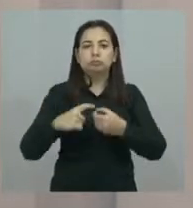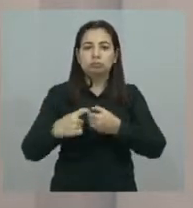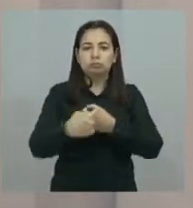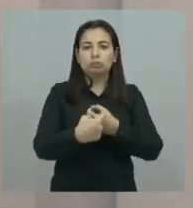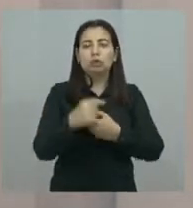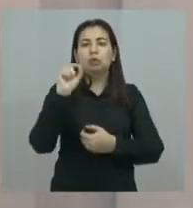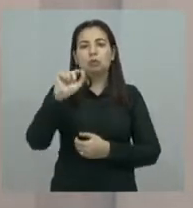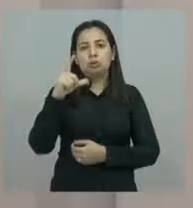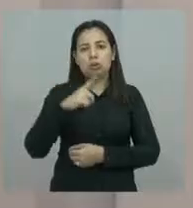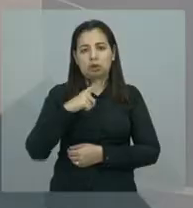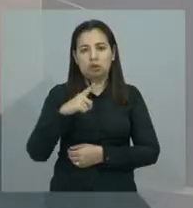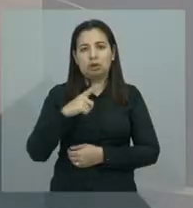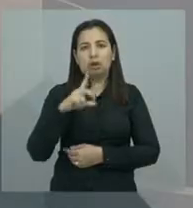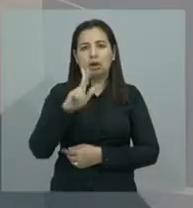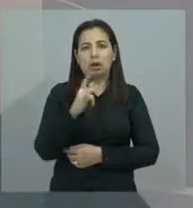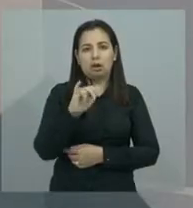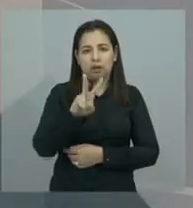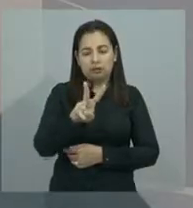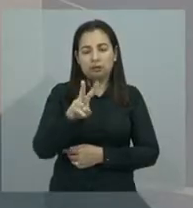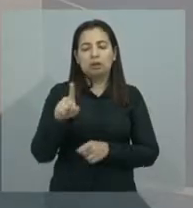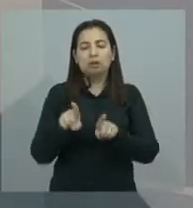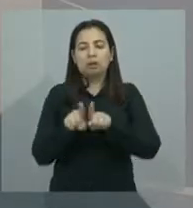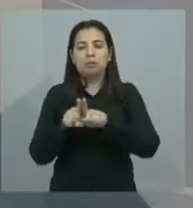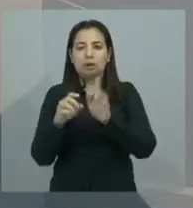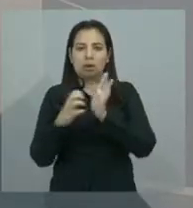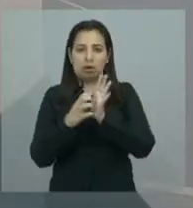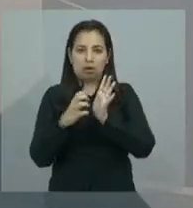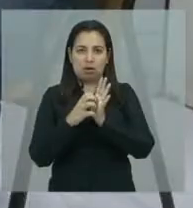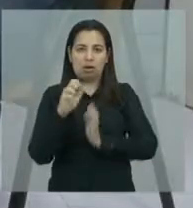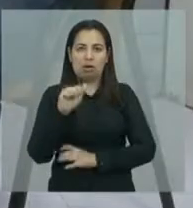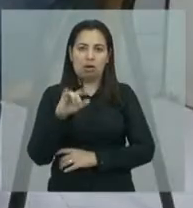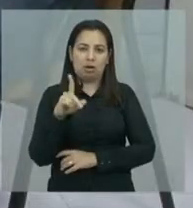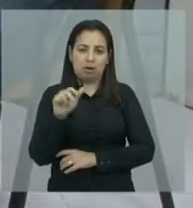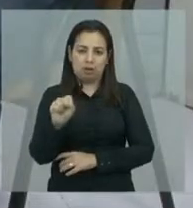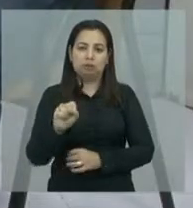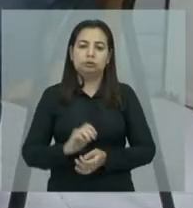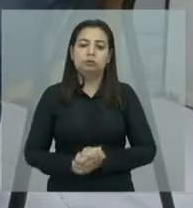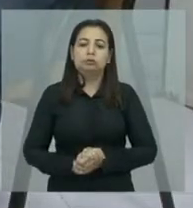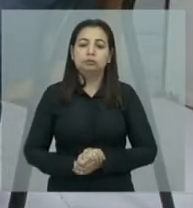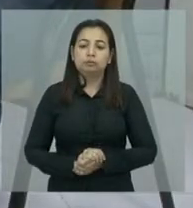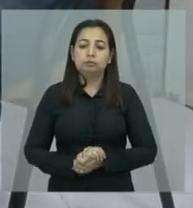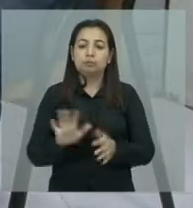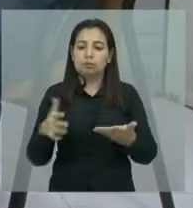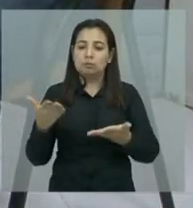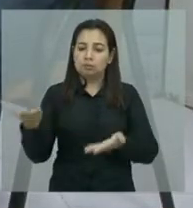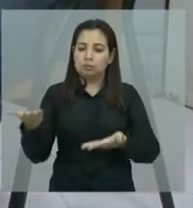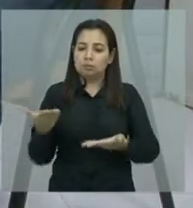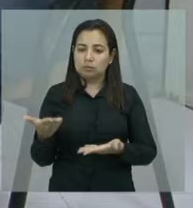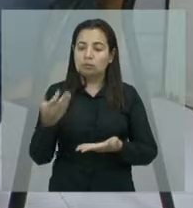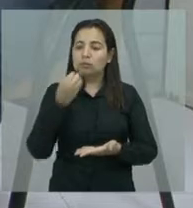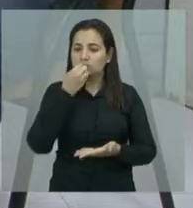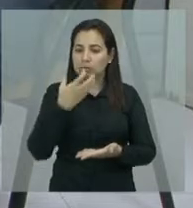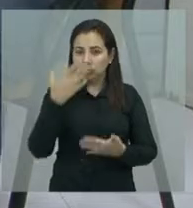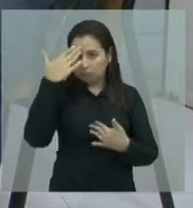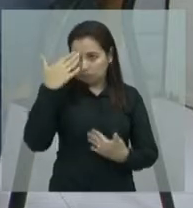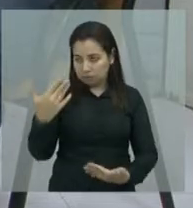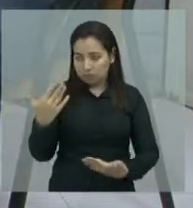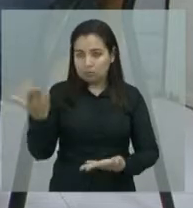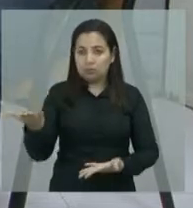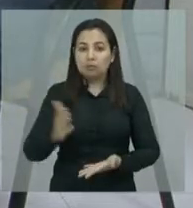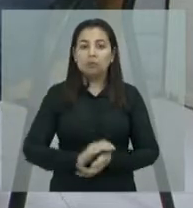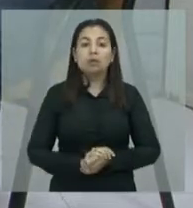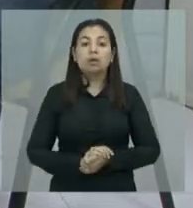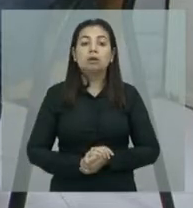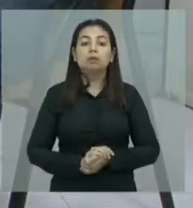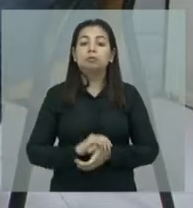Pessoas Vivendo com HIV/AIDS. Otávio, obrigado pela sua presença. E eu gostaria inicialmente